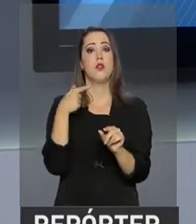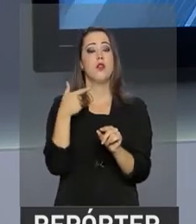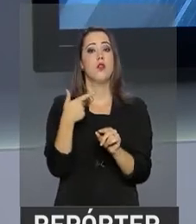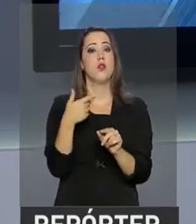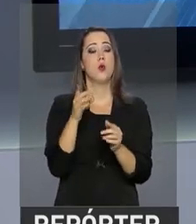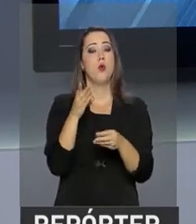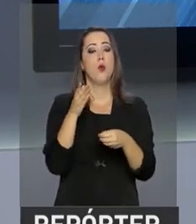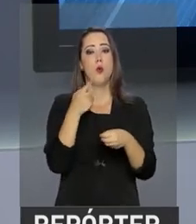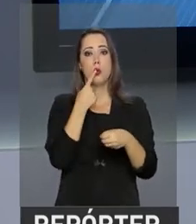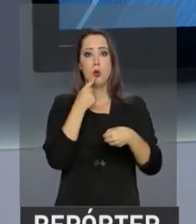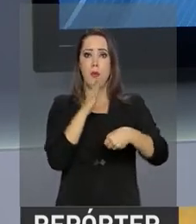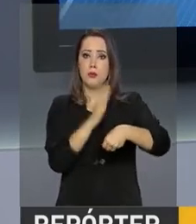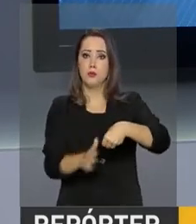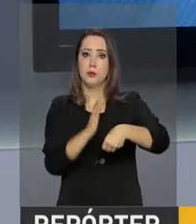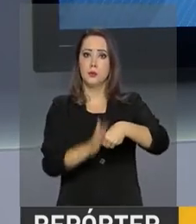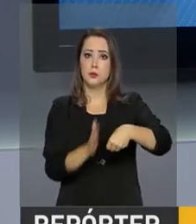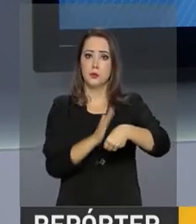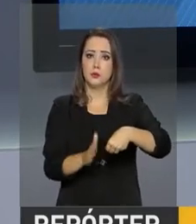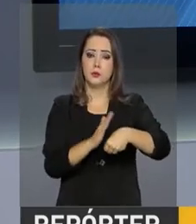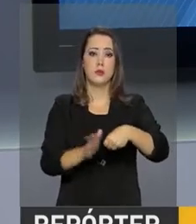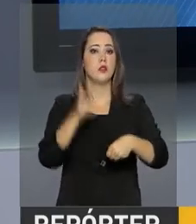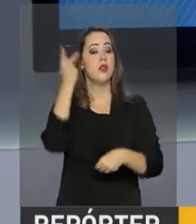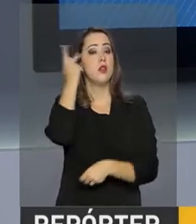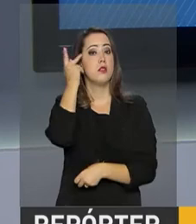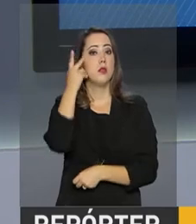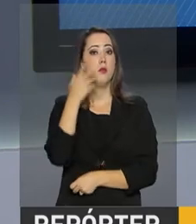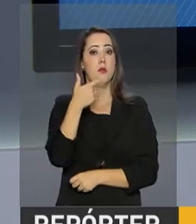A maior queda registrada foi do tomate em São Paulo, que chegou a cair